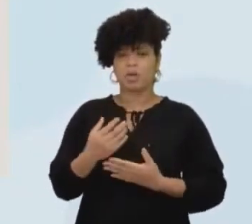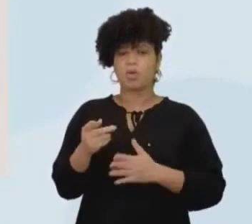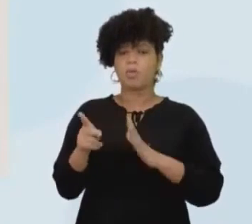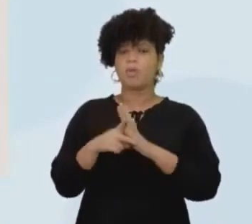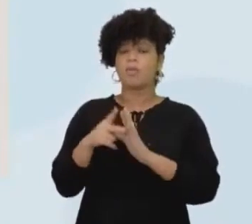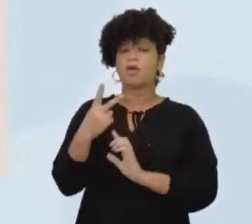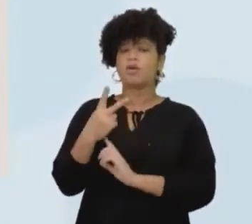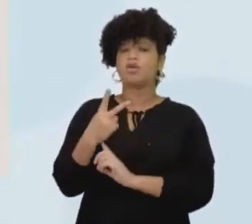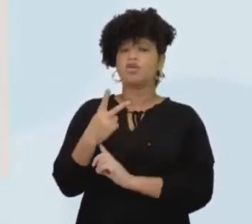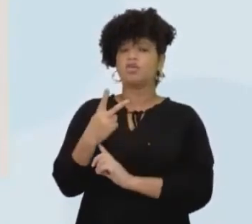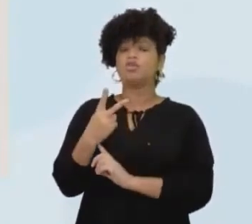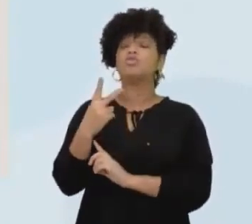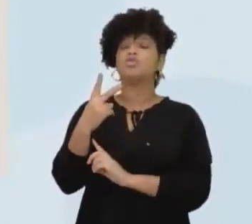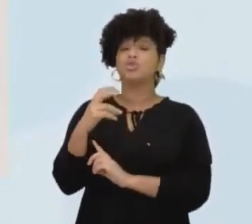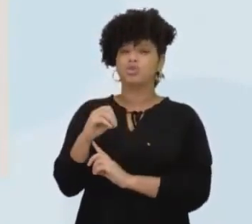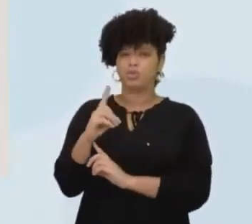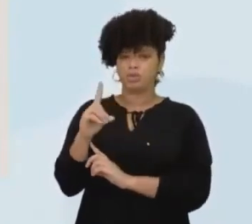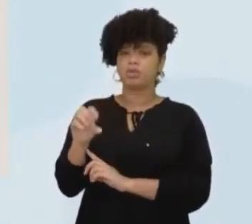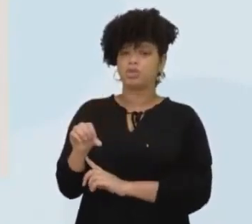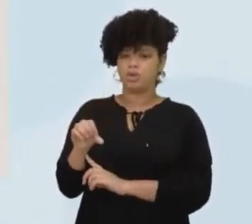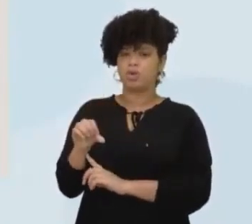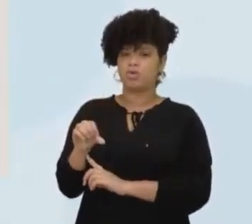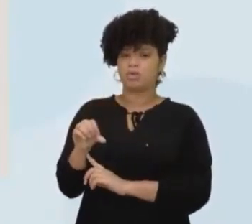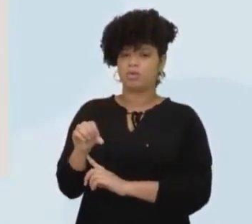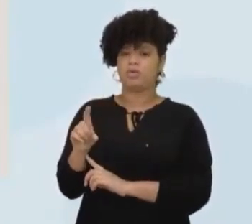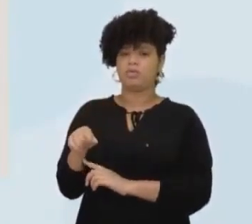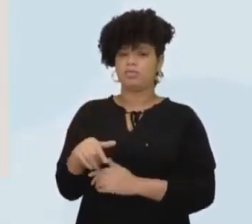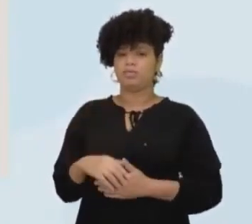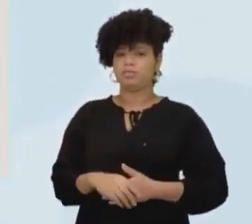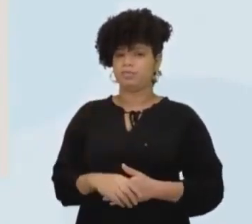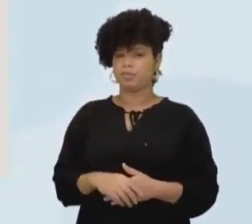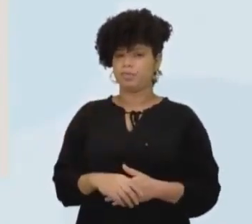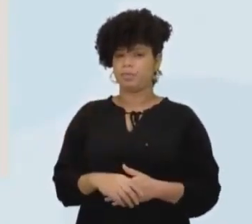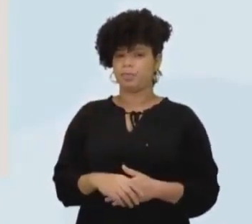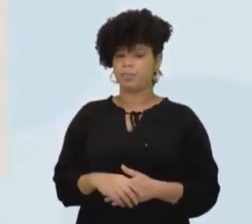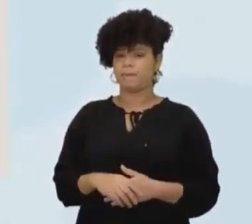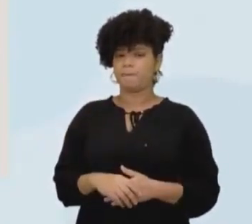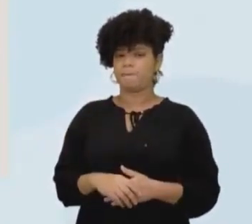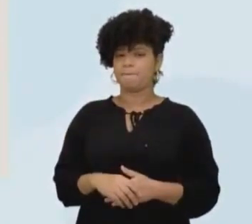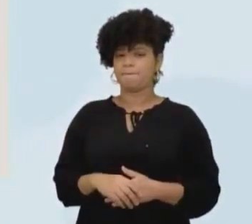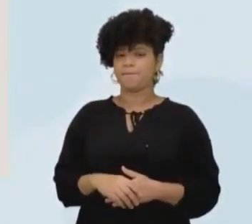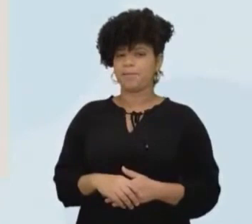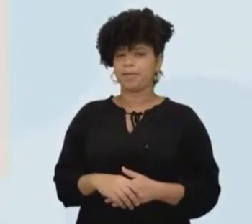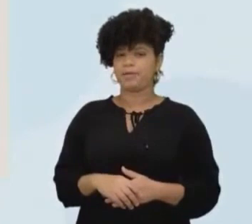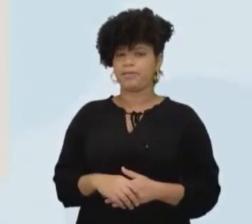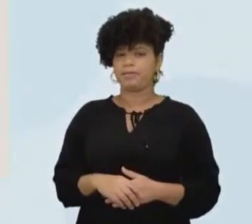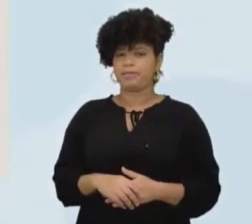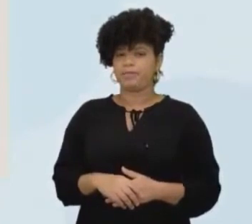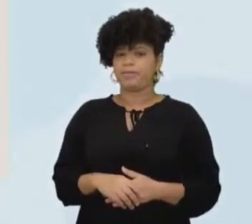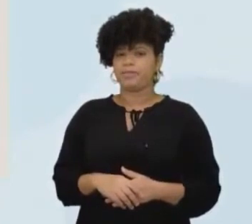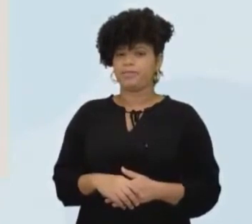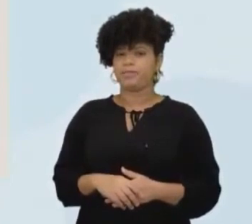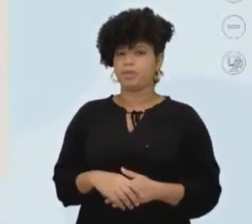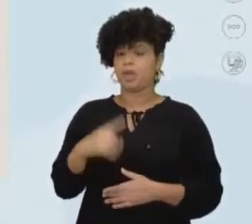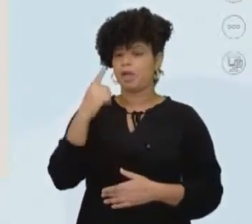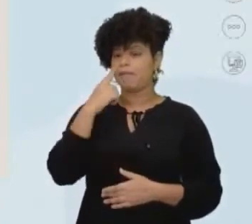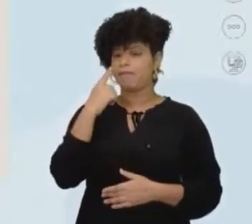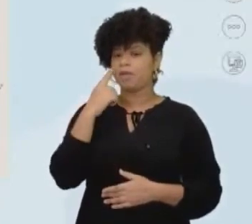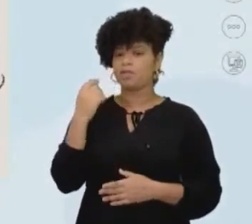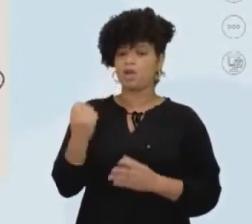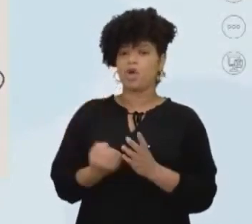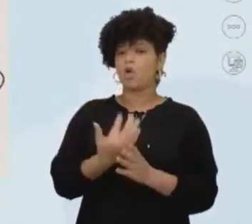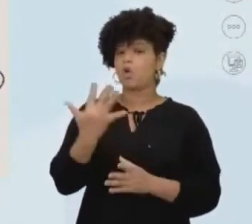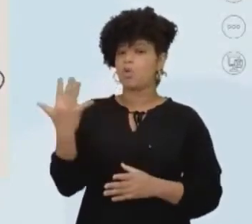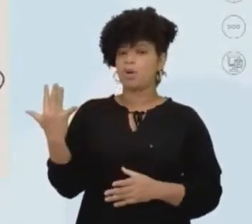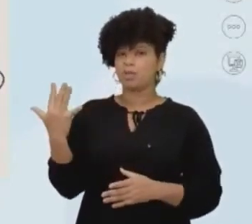2018 2019 E aí nós temos aqui ó um aumento